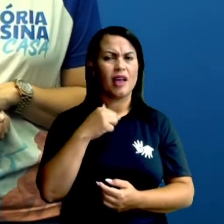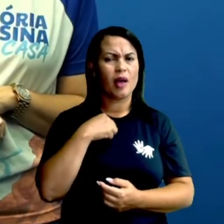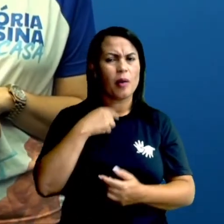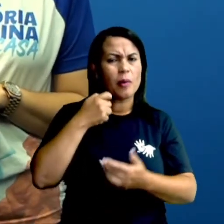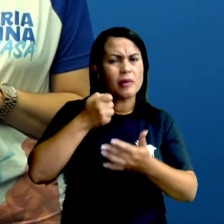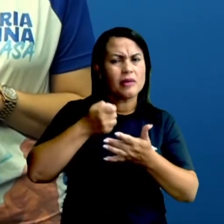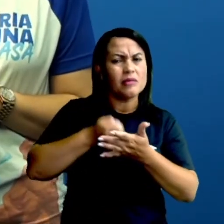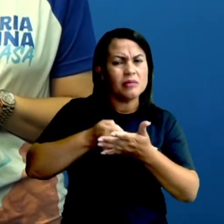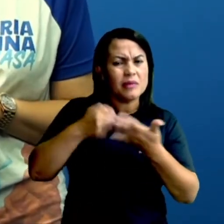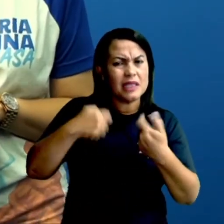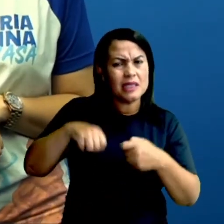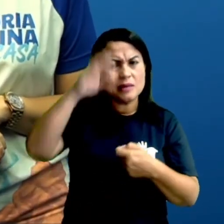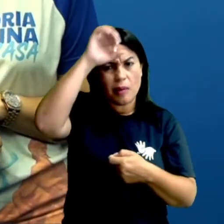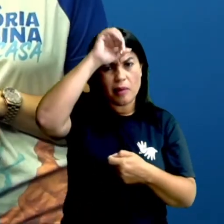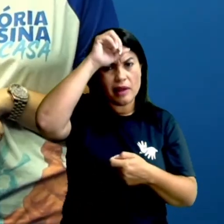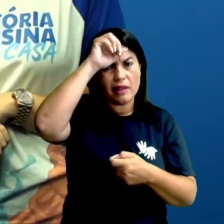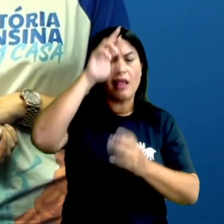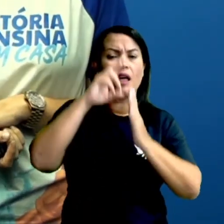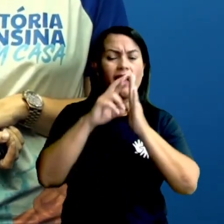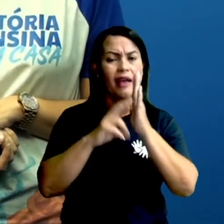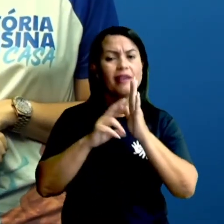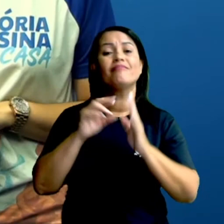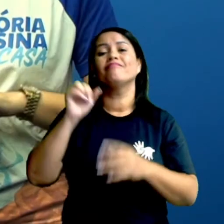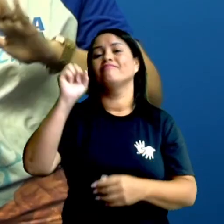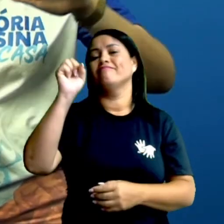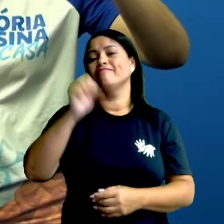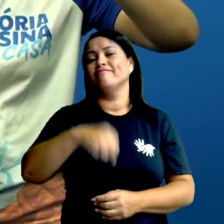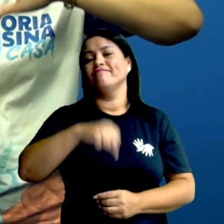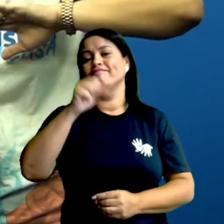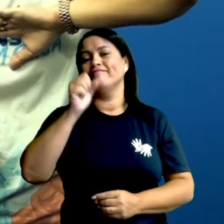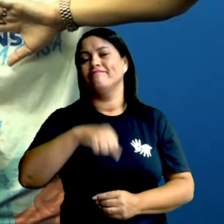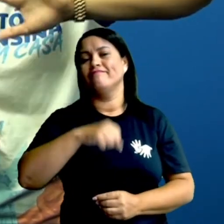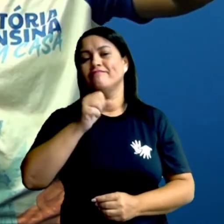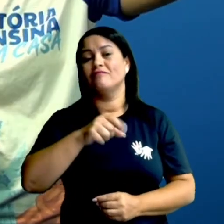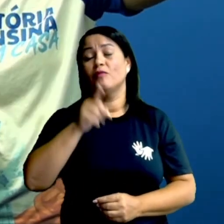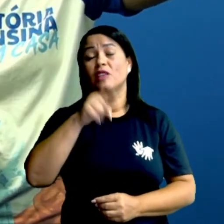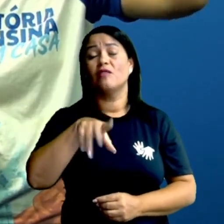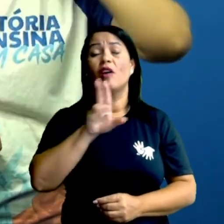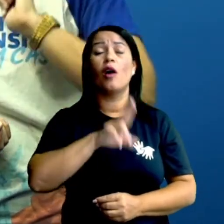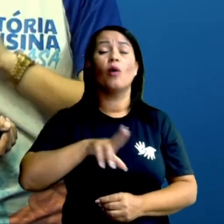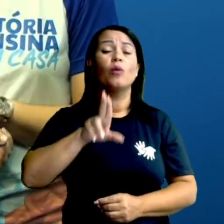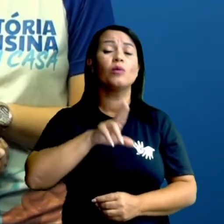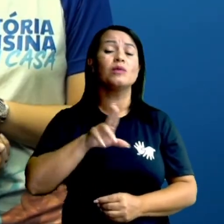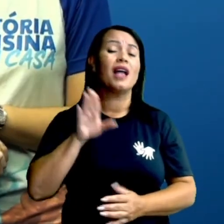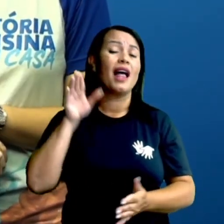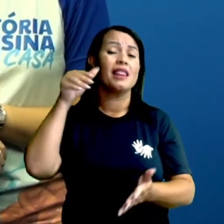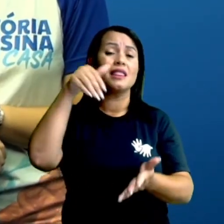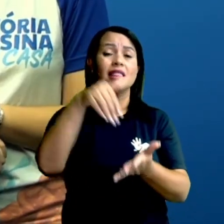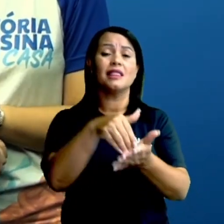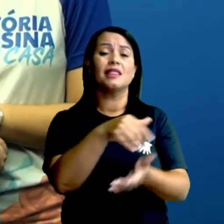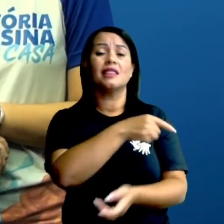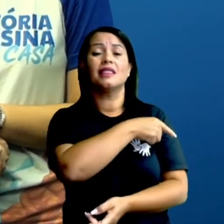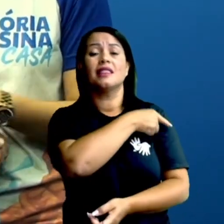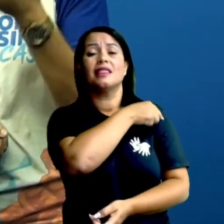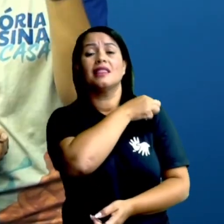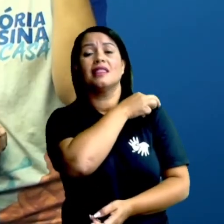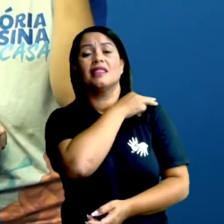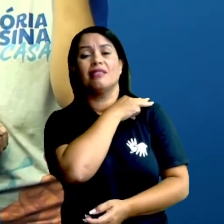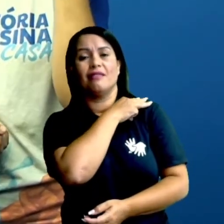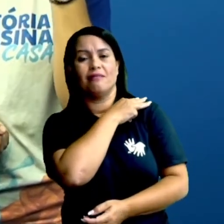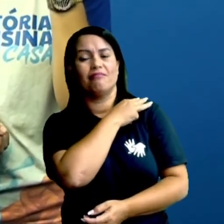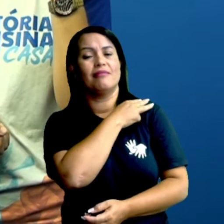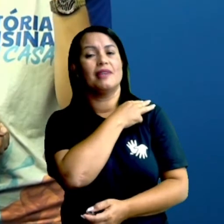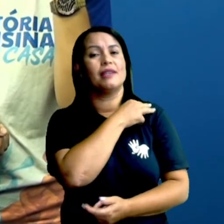que realmente aprender essas fórmulas? Sim. E você vai usar essa fórmula até no ensino médio, tá certo? Então, você já